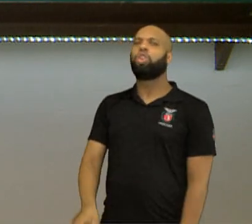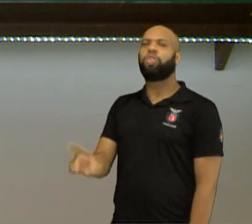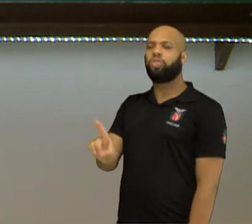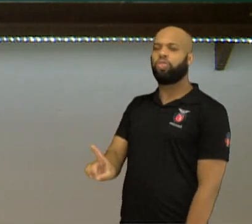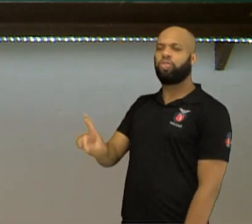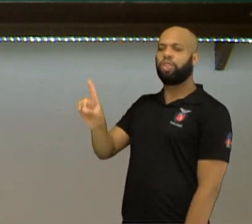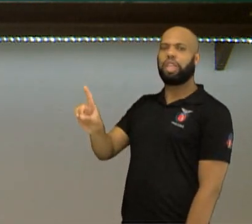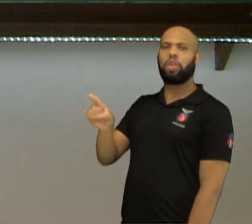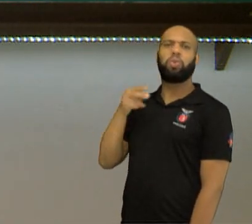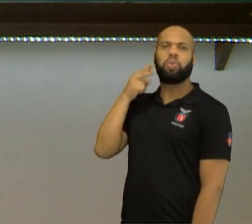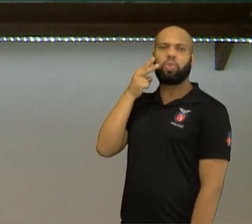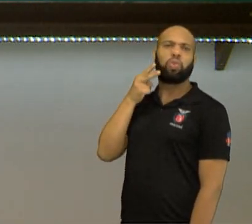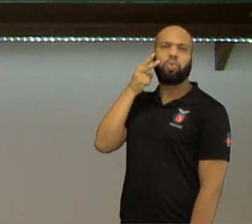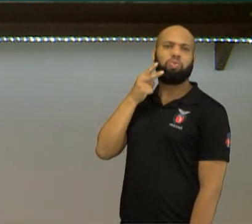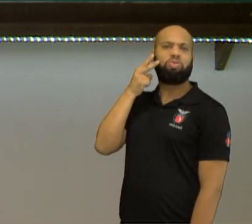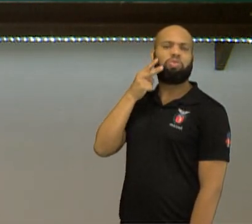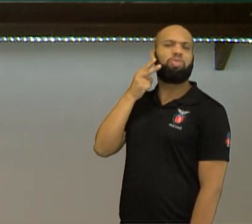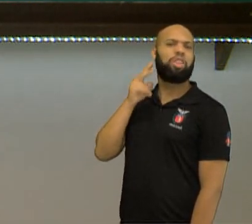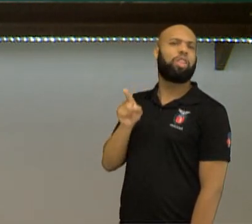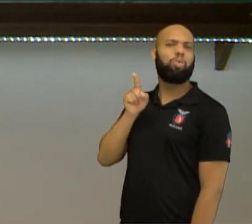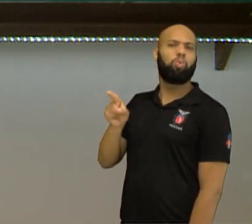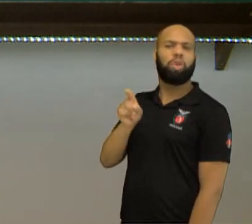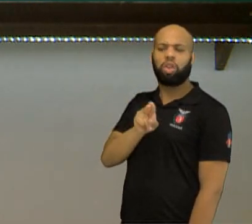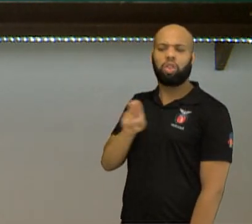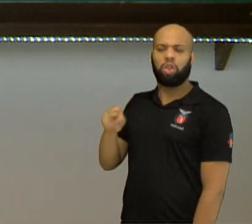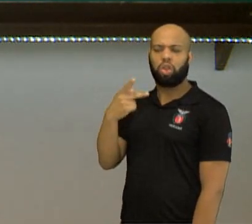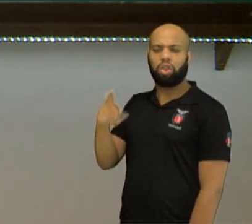Dionísio é o Deus